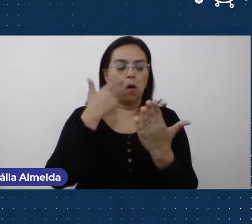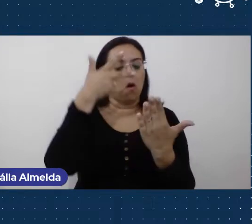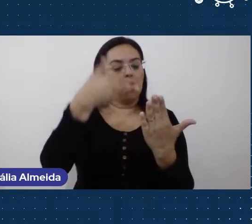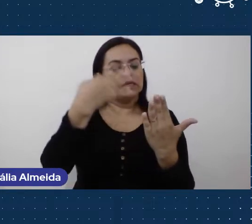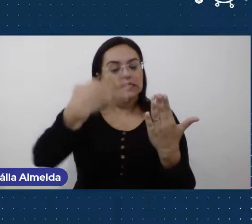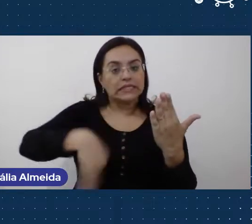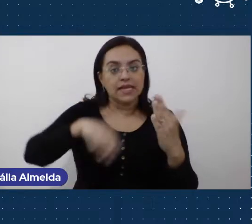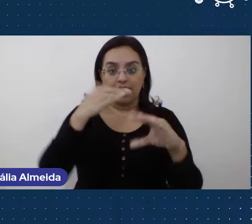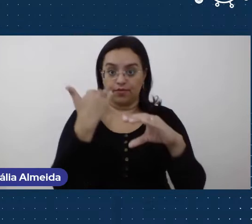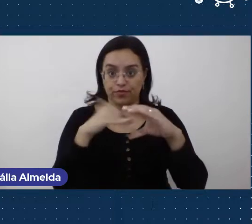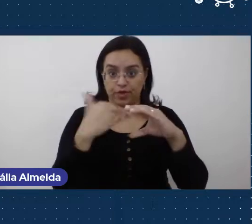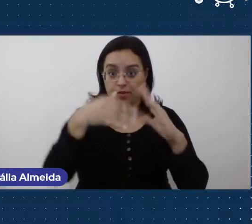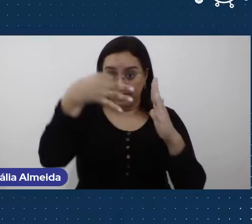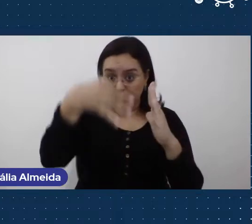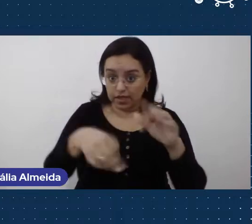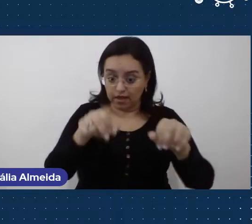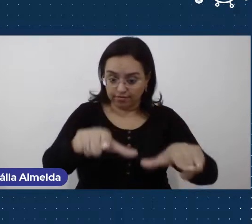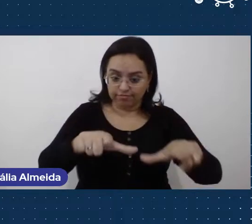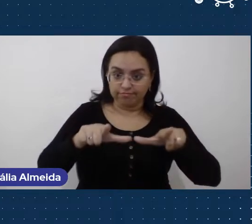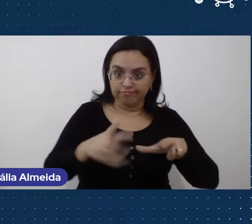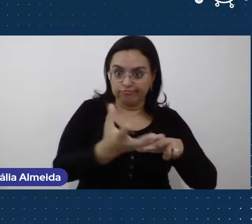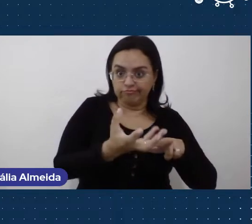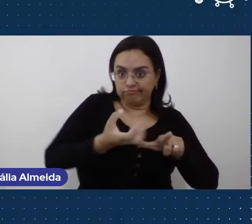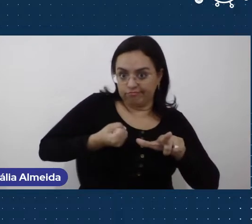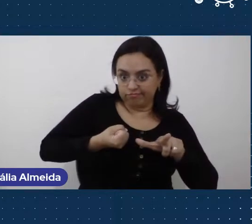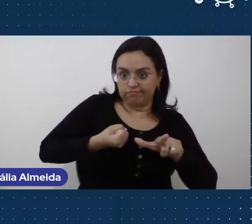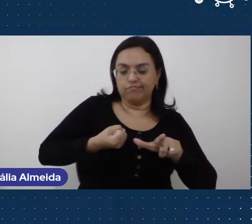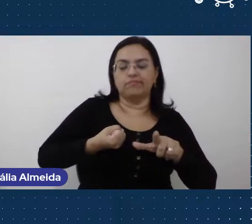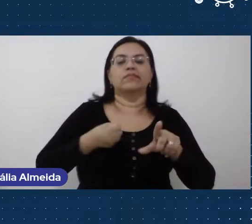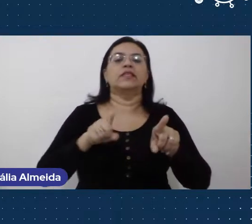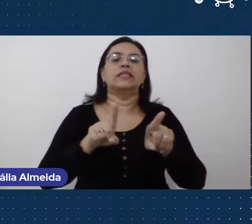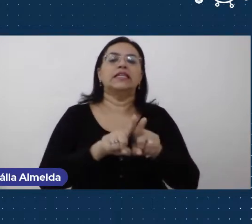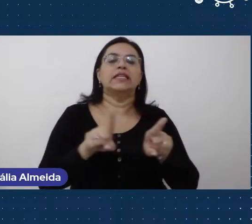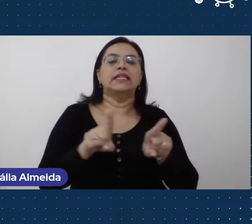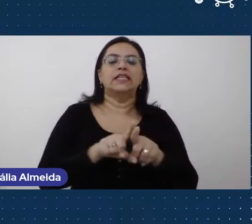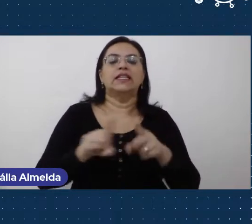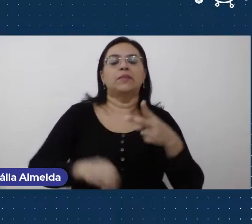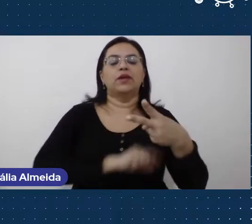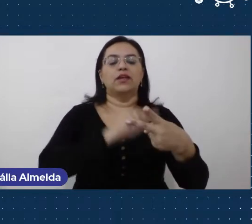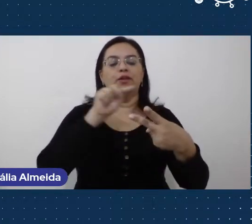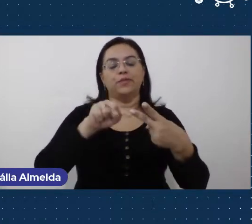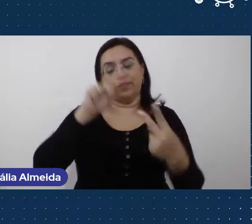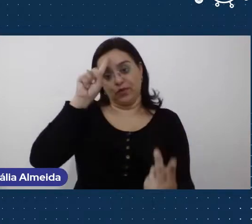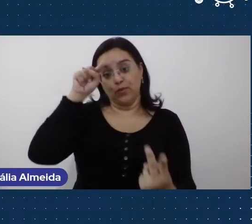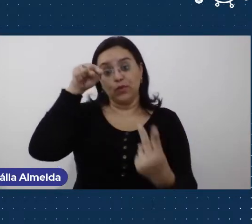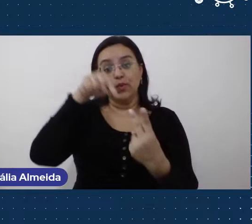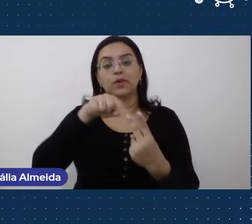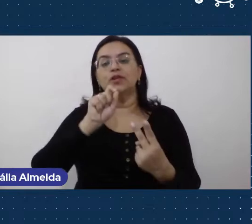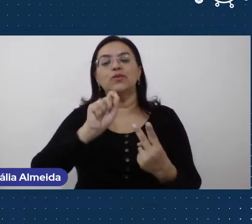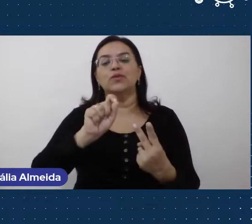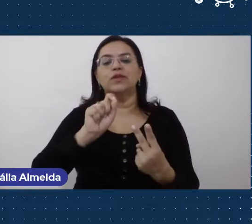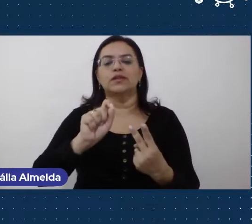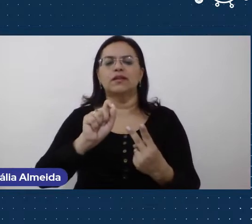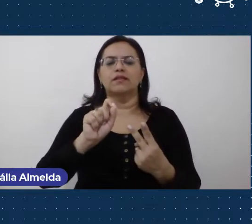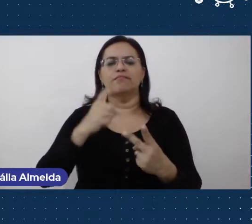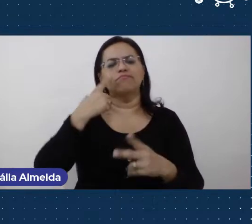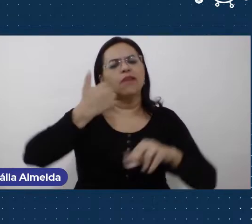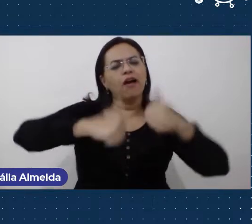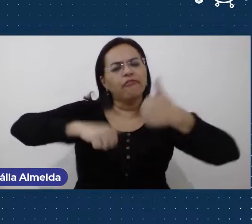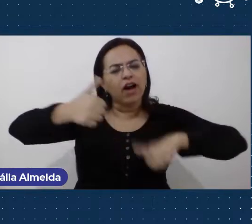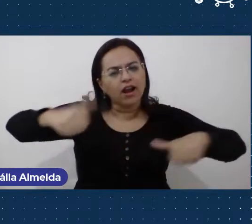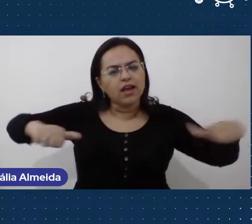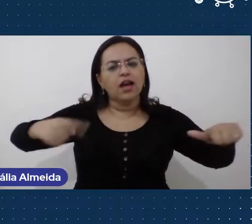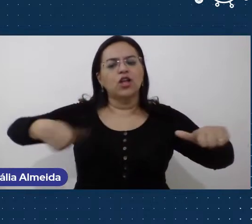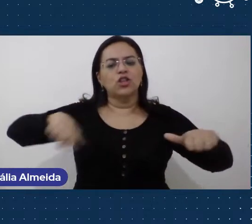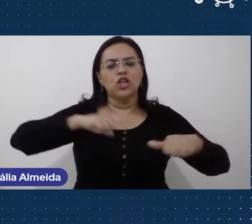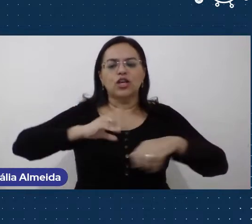está preenchido direitinho, certo? E além desse objetivo de você receber o seu certificado, também tem o objetivo de nos avaliar o